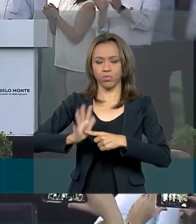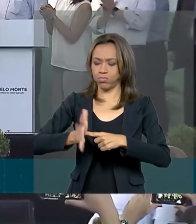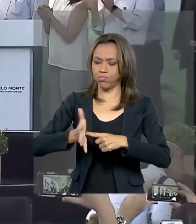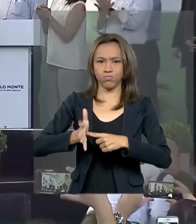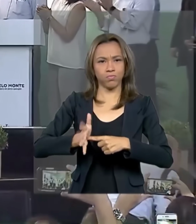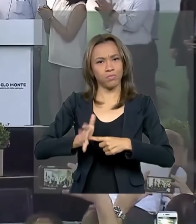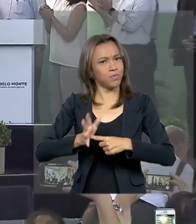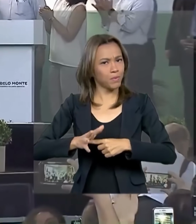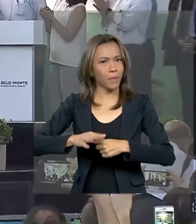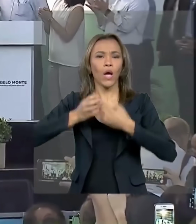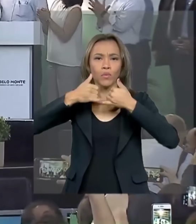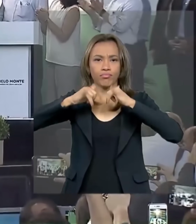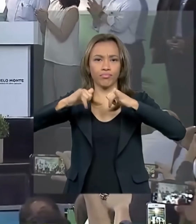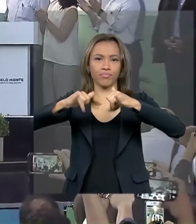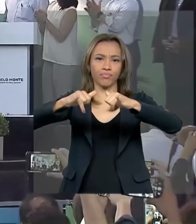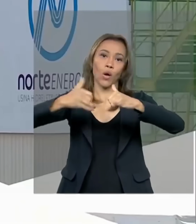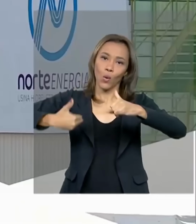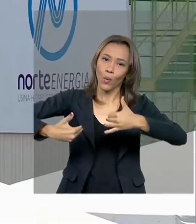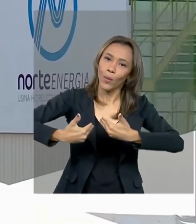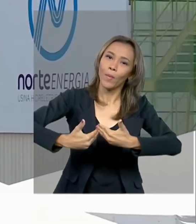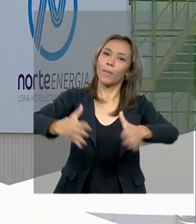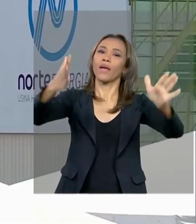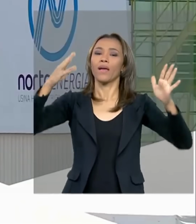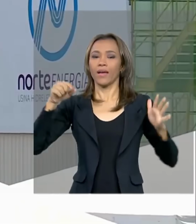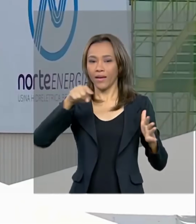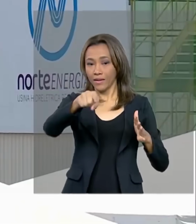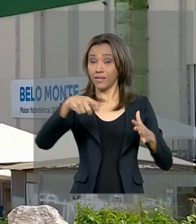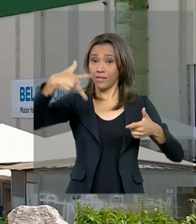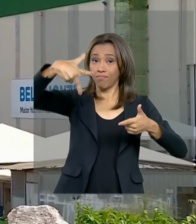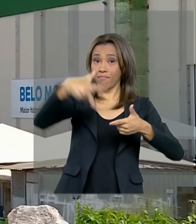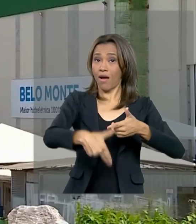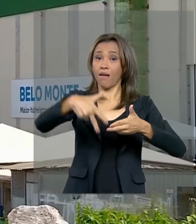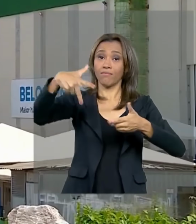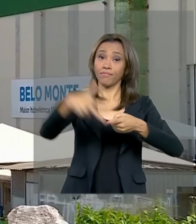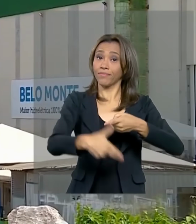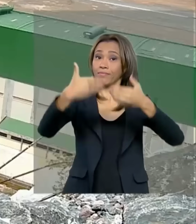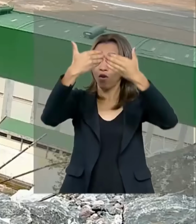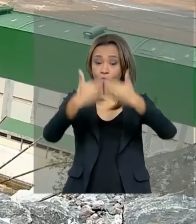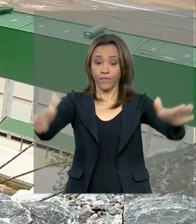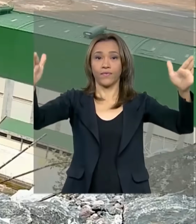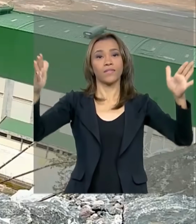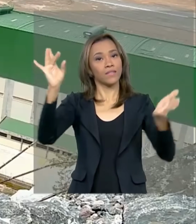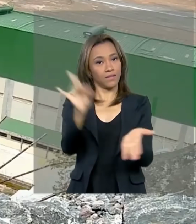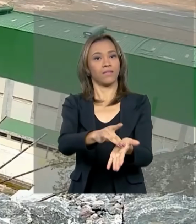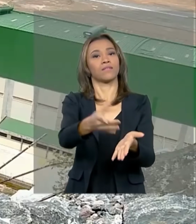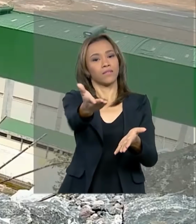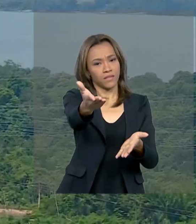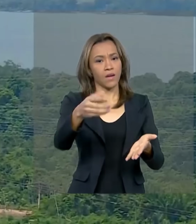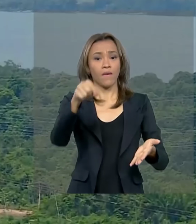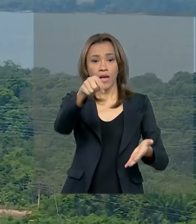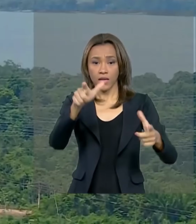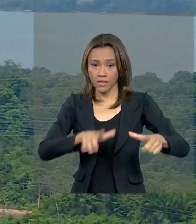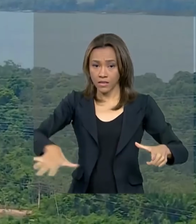mesmo assim desertam o povo do seu próprio patrimônio a desculpa na época foi essa daqui eu vou ler inclusive para jogar